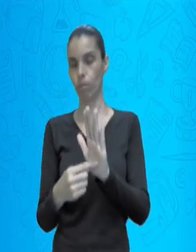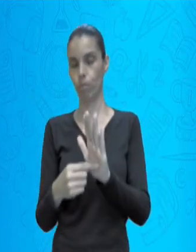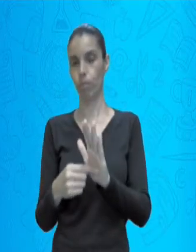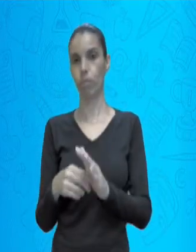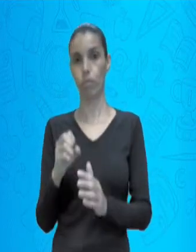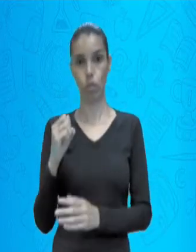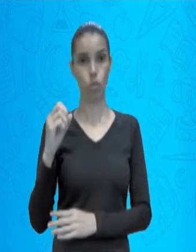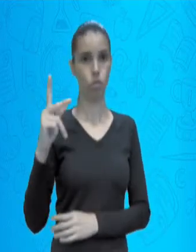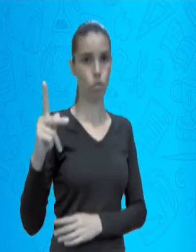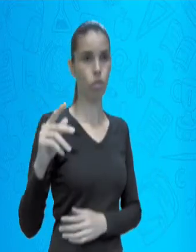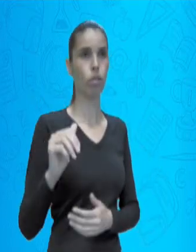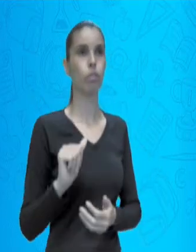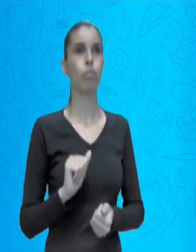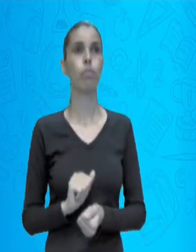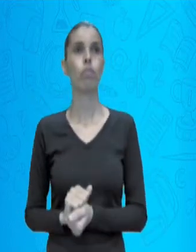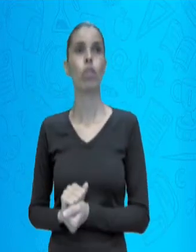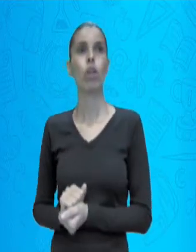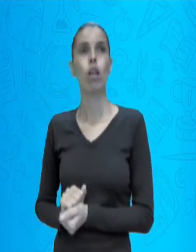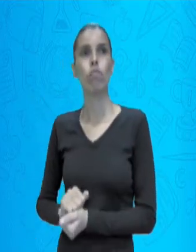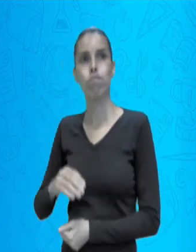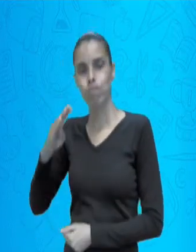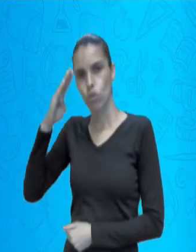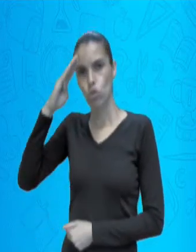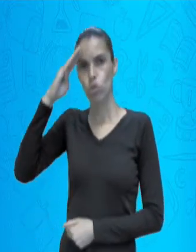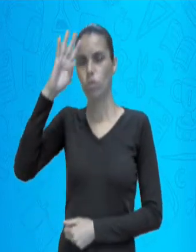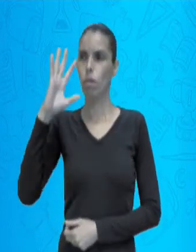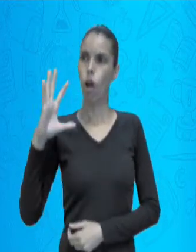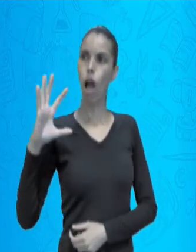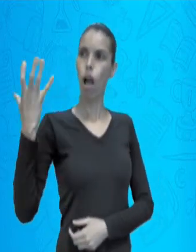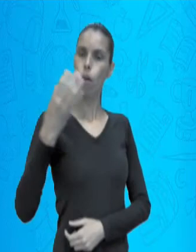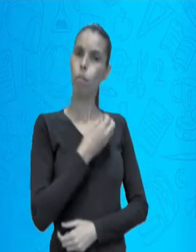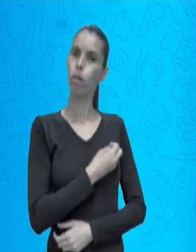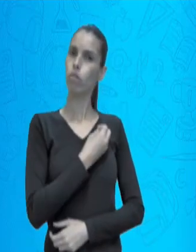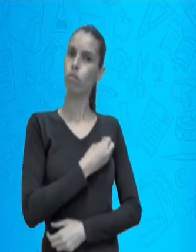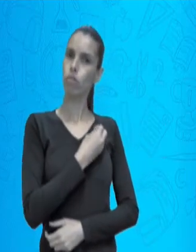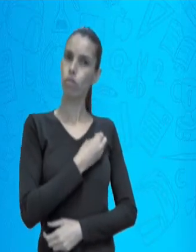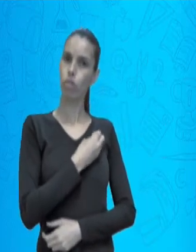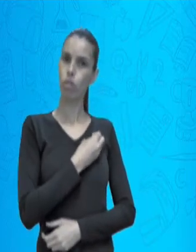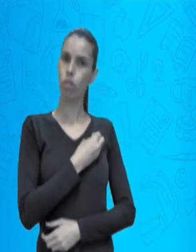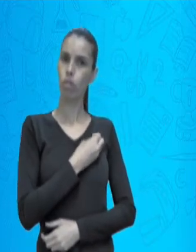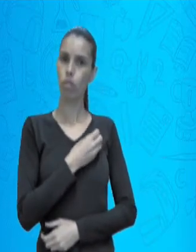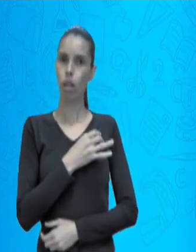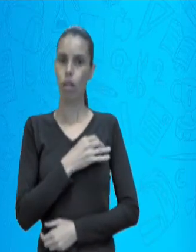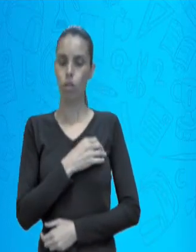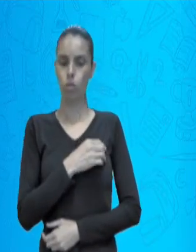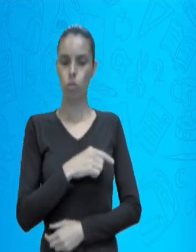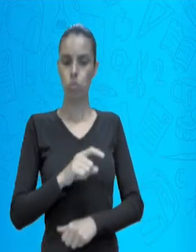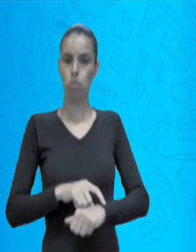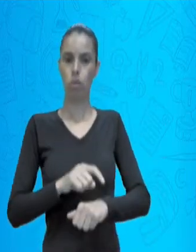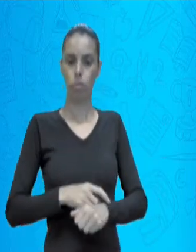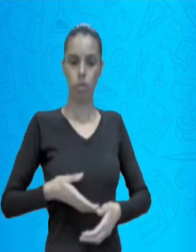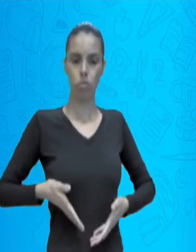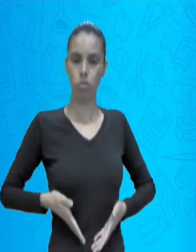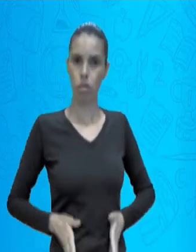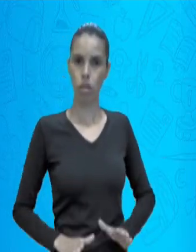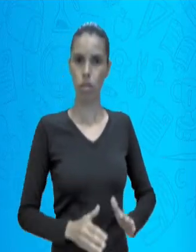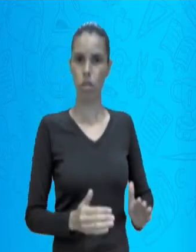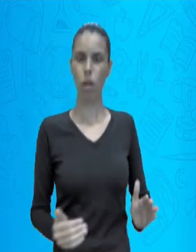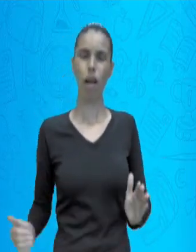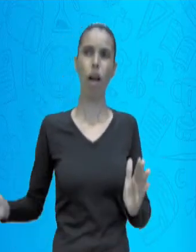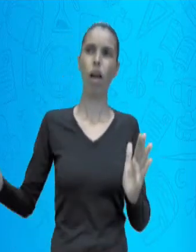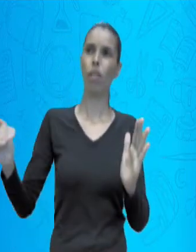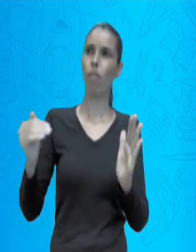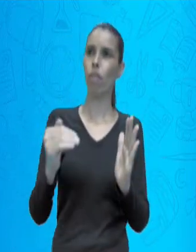ela fez durante a trajetória de vida dela? Obras, se